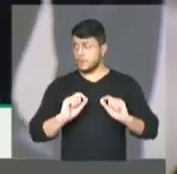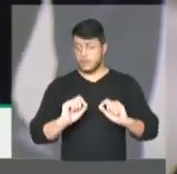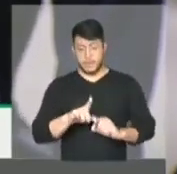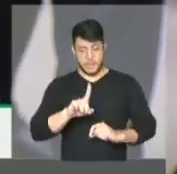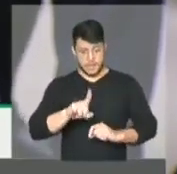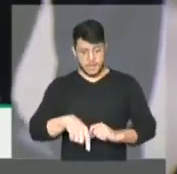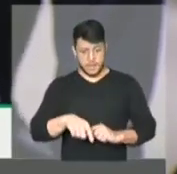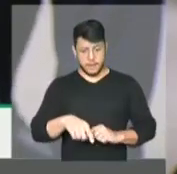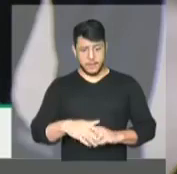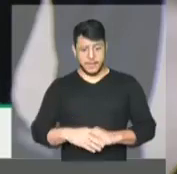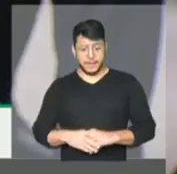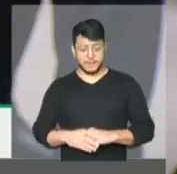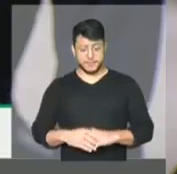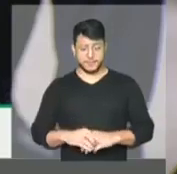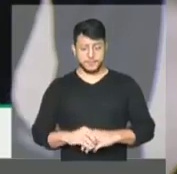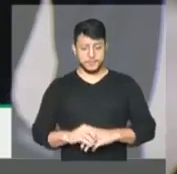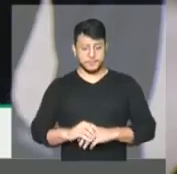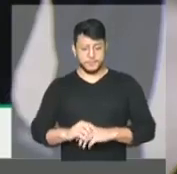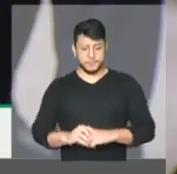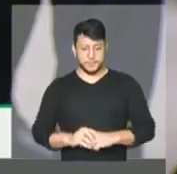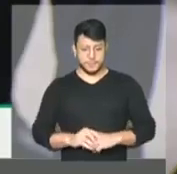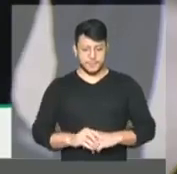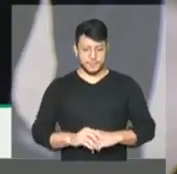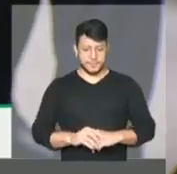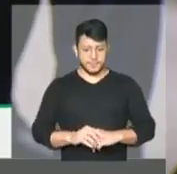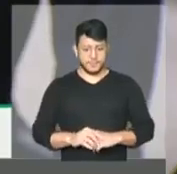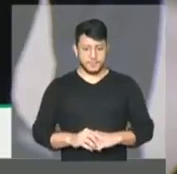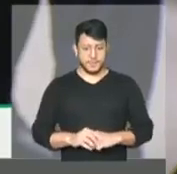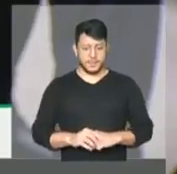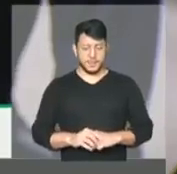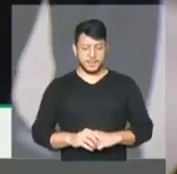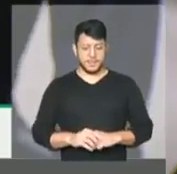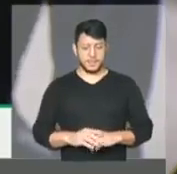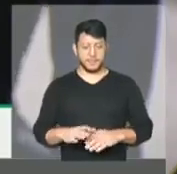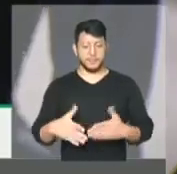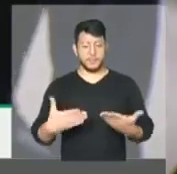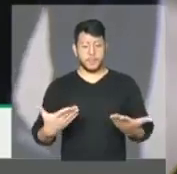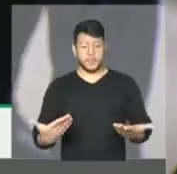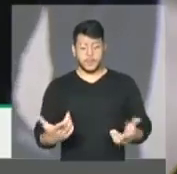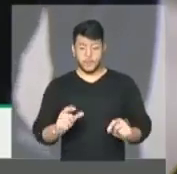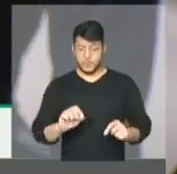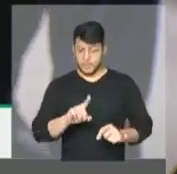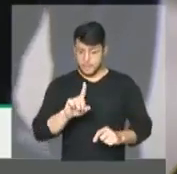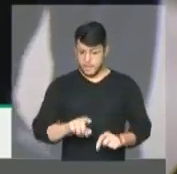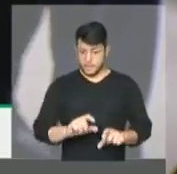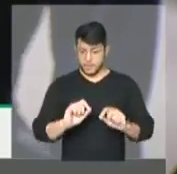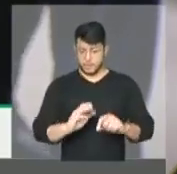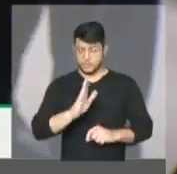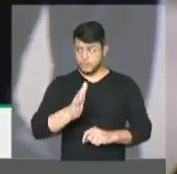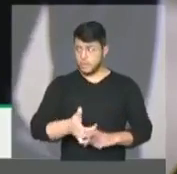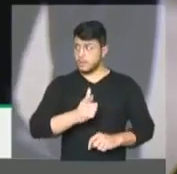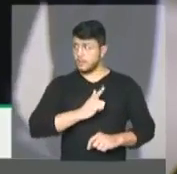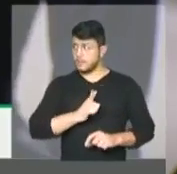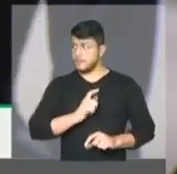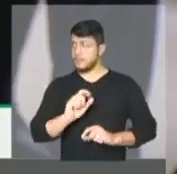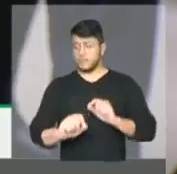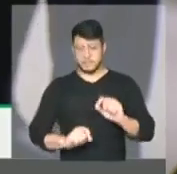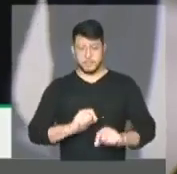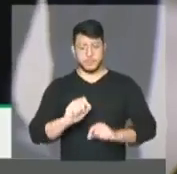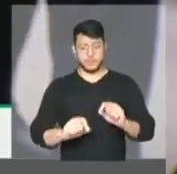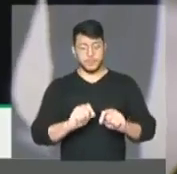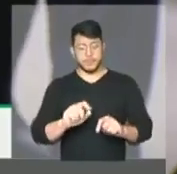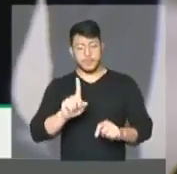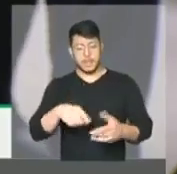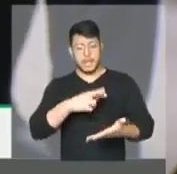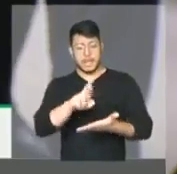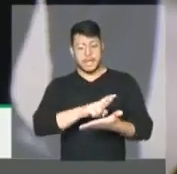papel, especialmente com mais eficiência, eficácia e transparência no gasto público. Coordenando e de agora relatando a